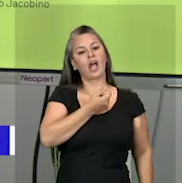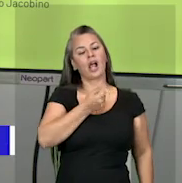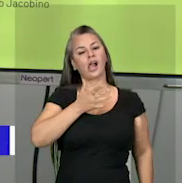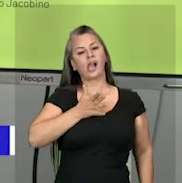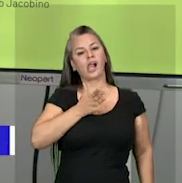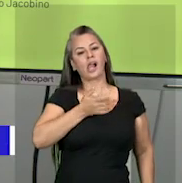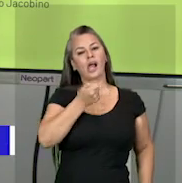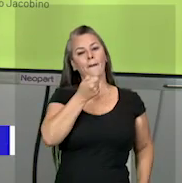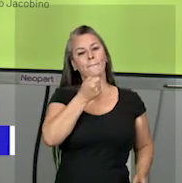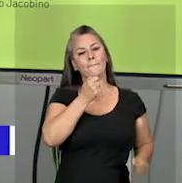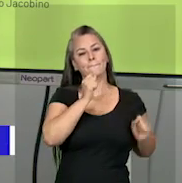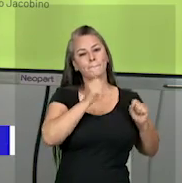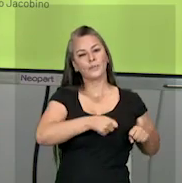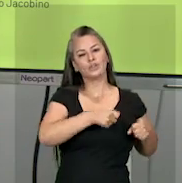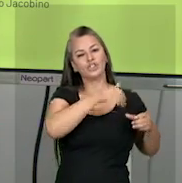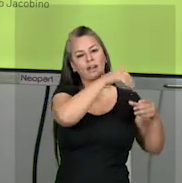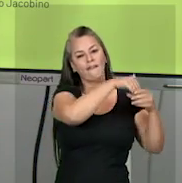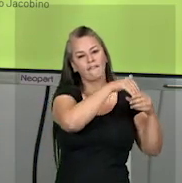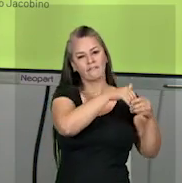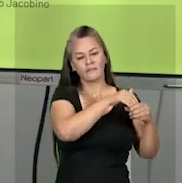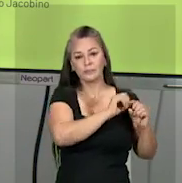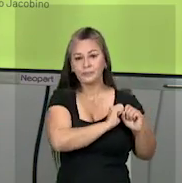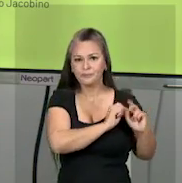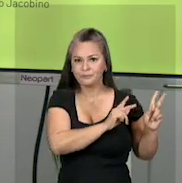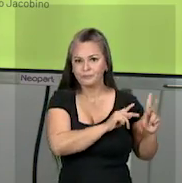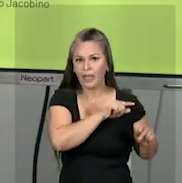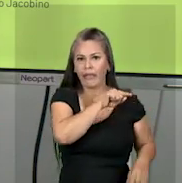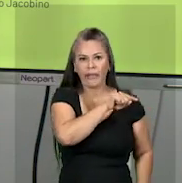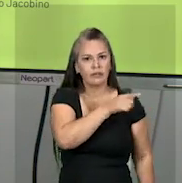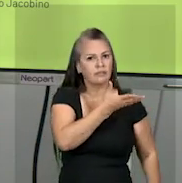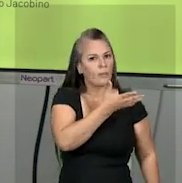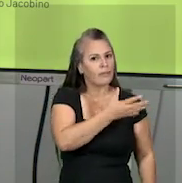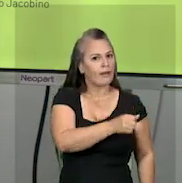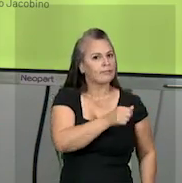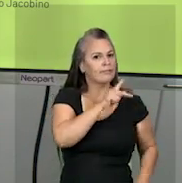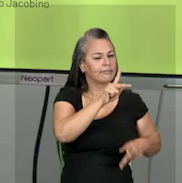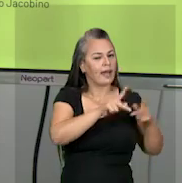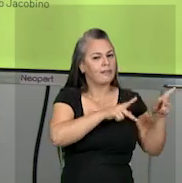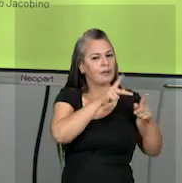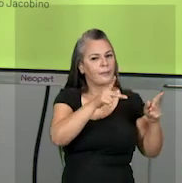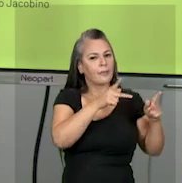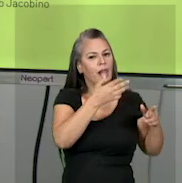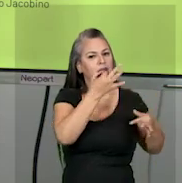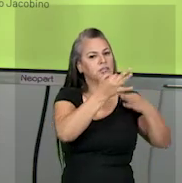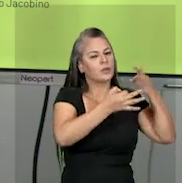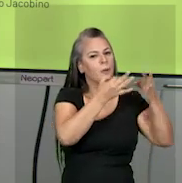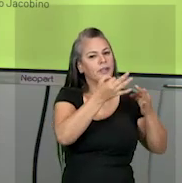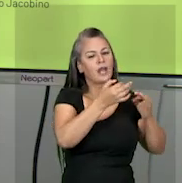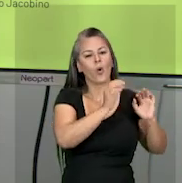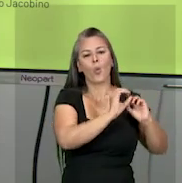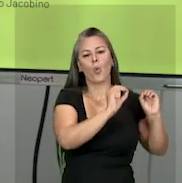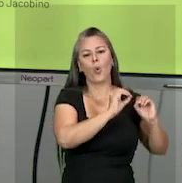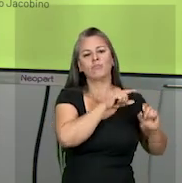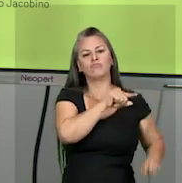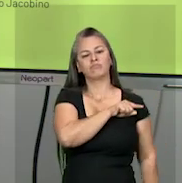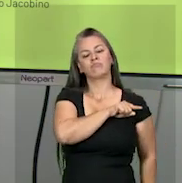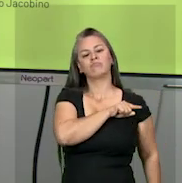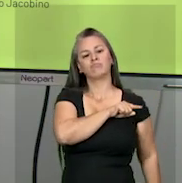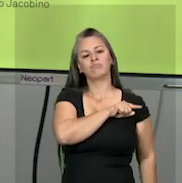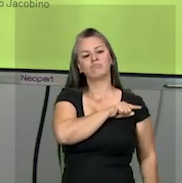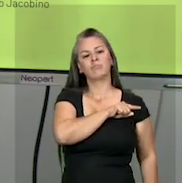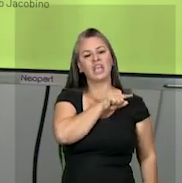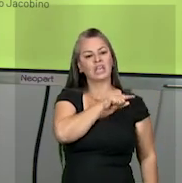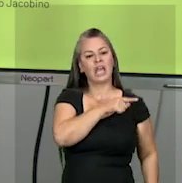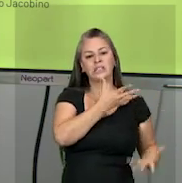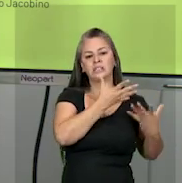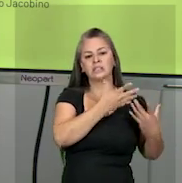pessoas ricas. Eles eram contra a participação popular, obviamente, e contra o radicalismo